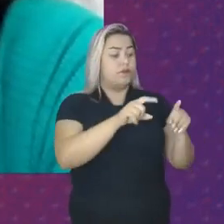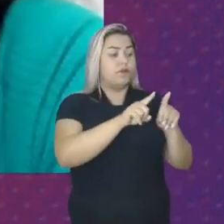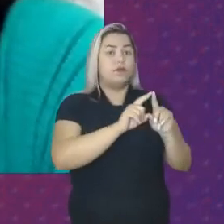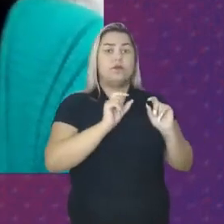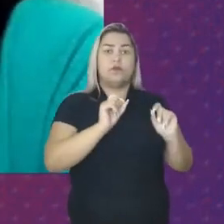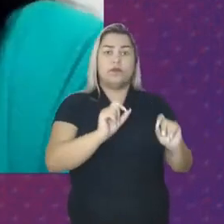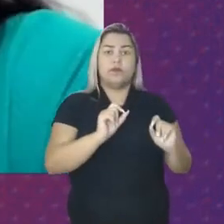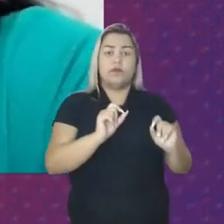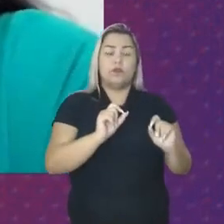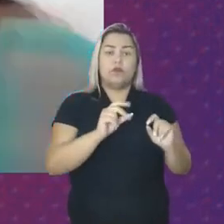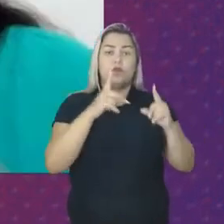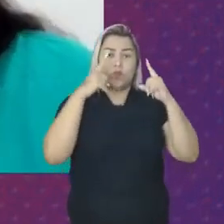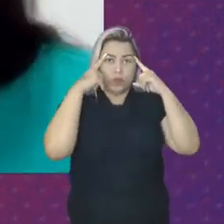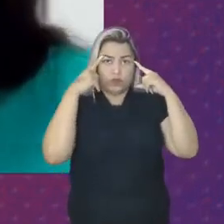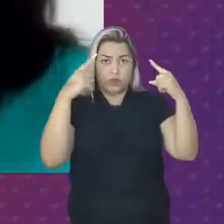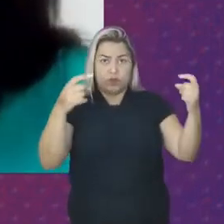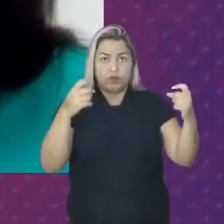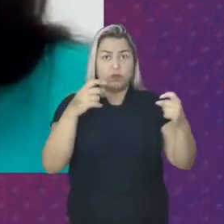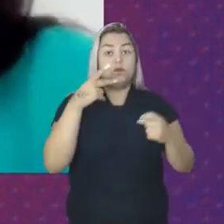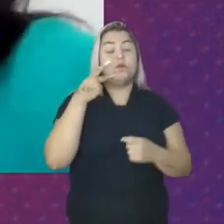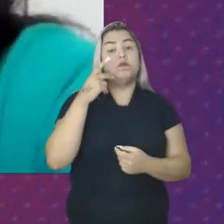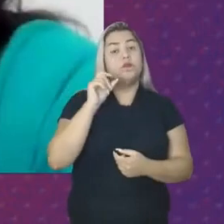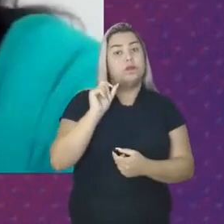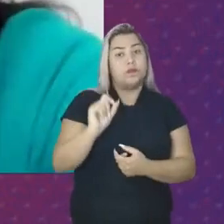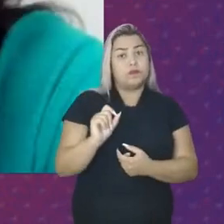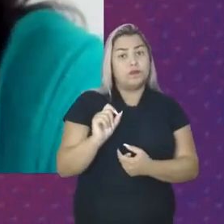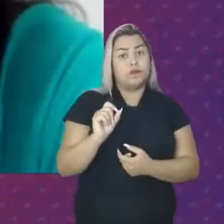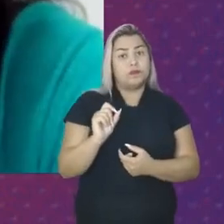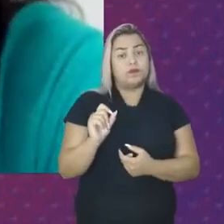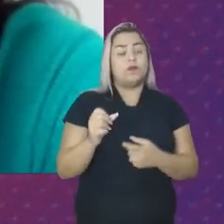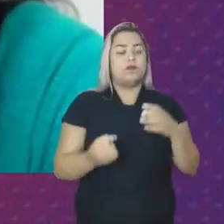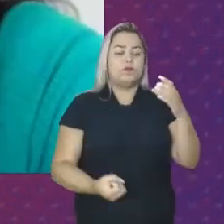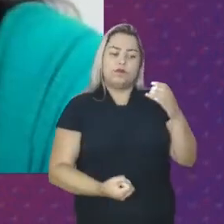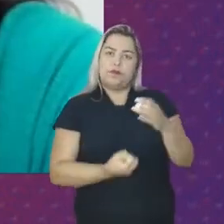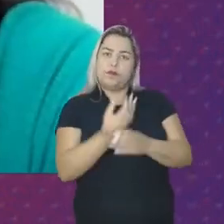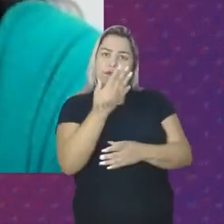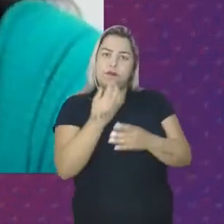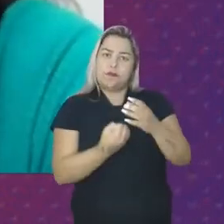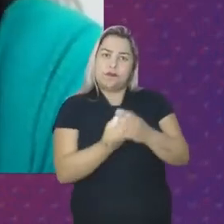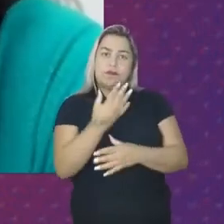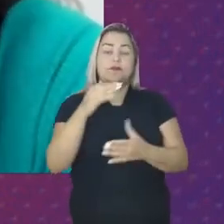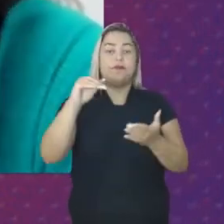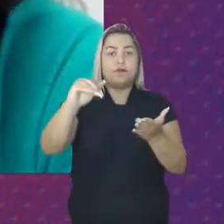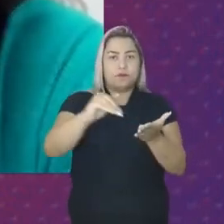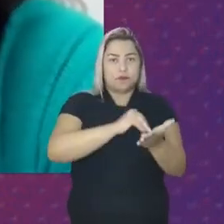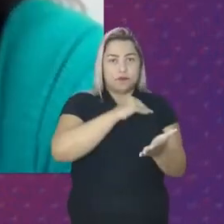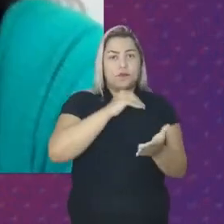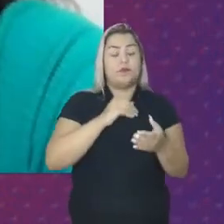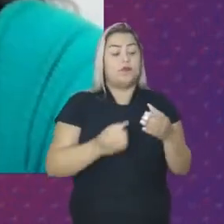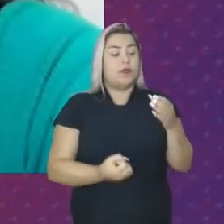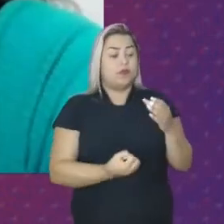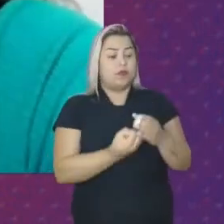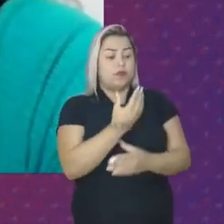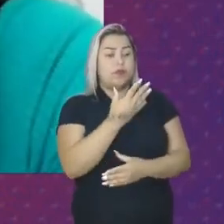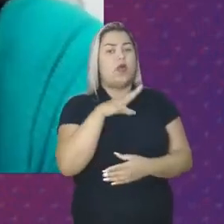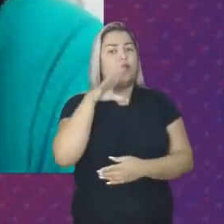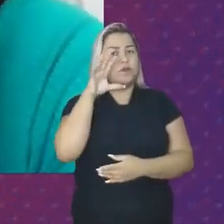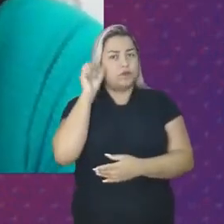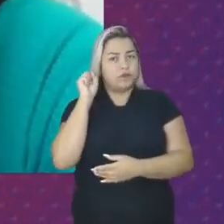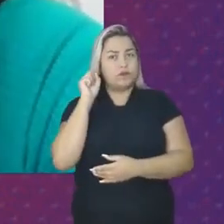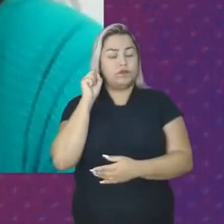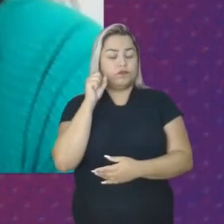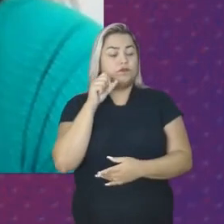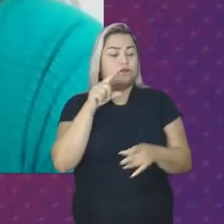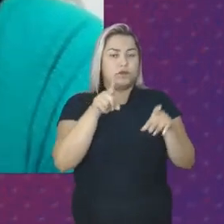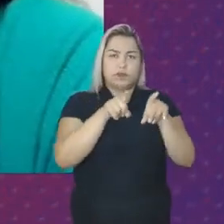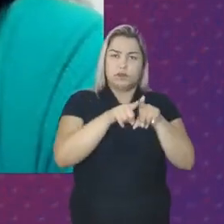relatos de violência. Então, paralelamente, a criação da secretaria e a criação da ouvidoria também